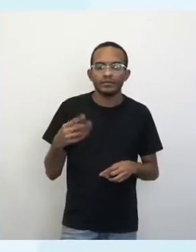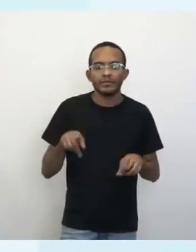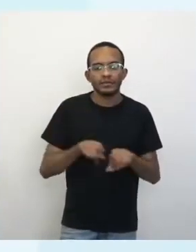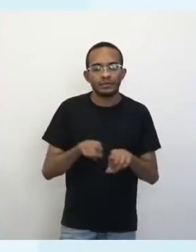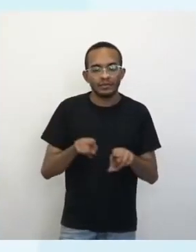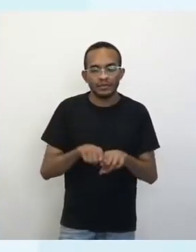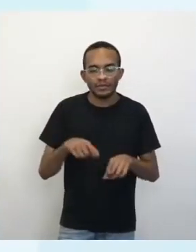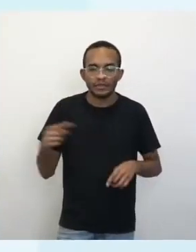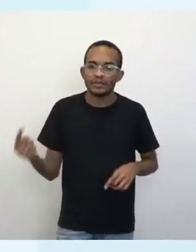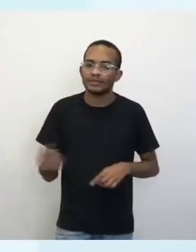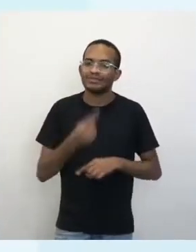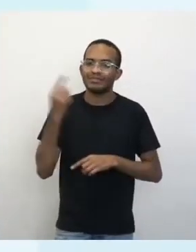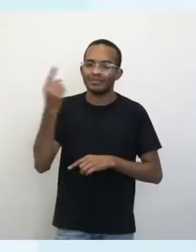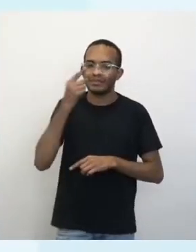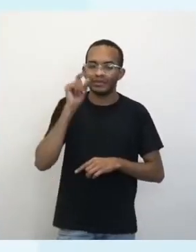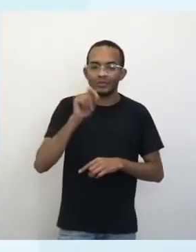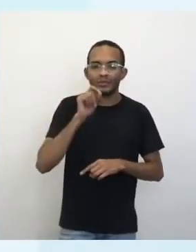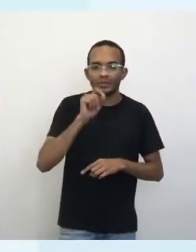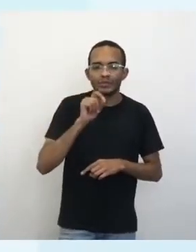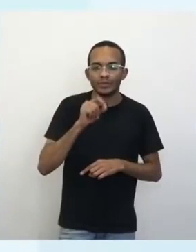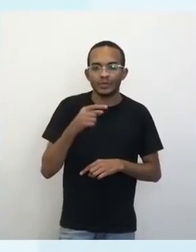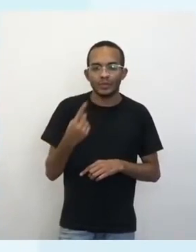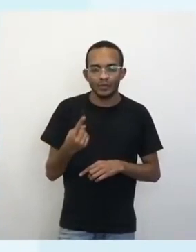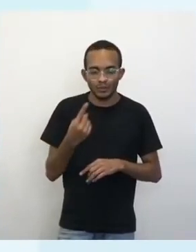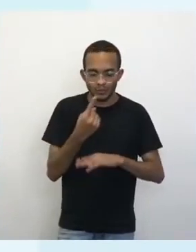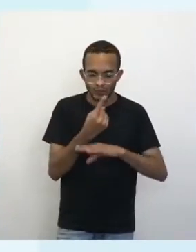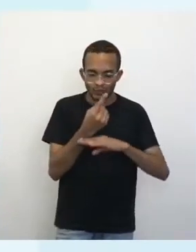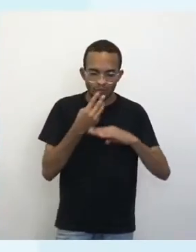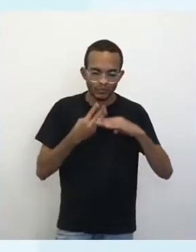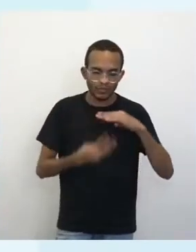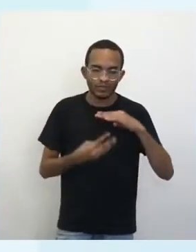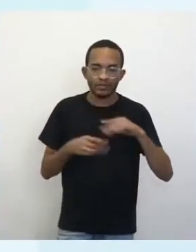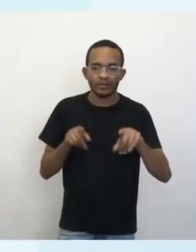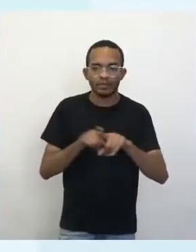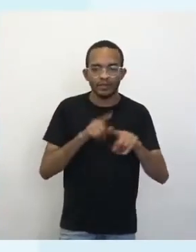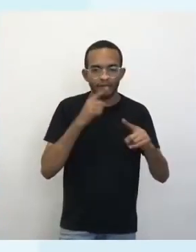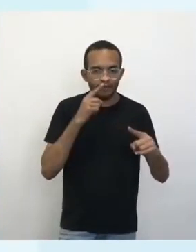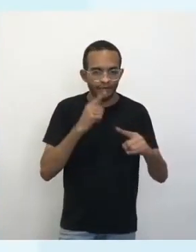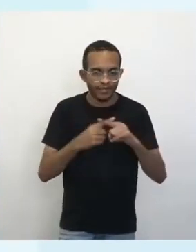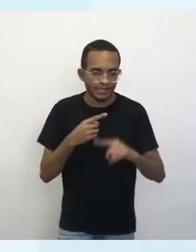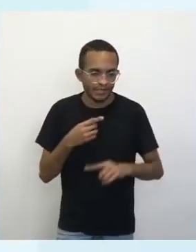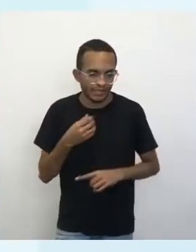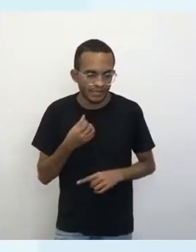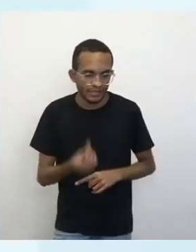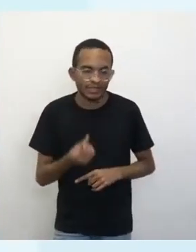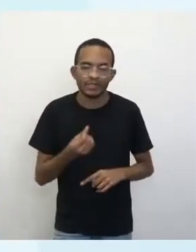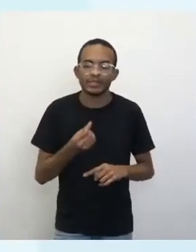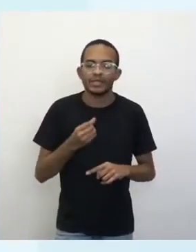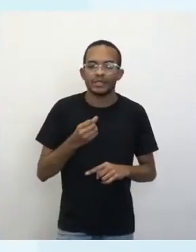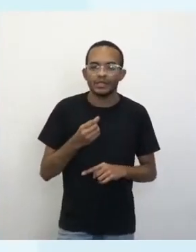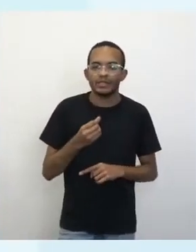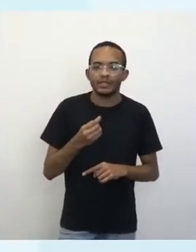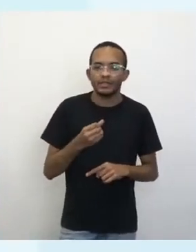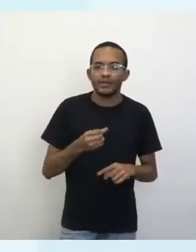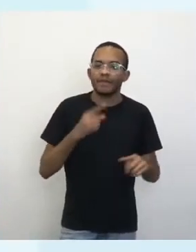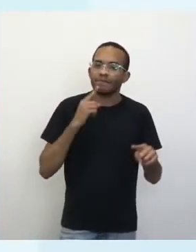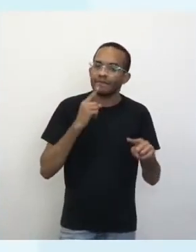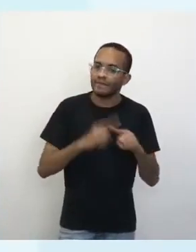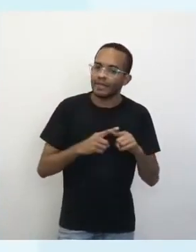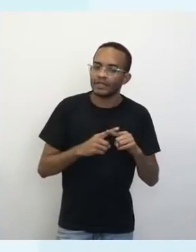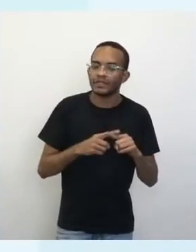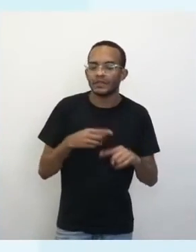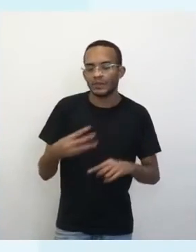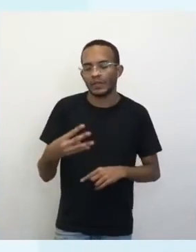volume da minha pirâmide será 1/3 vezes 6 ao quadrado